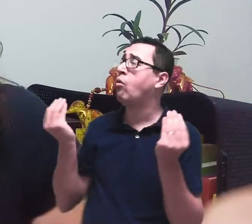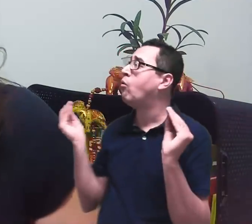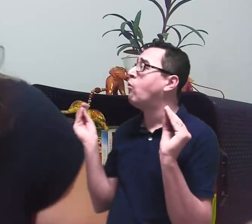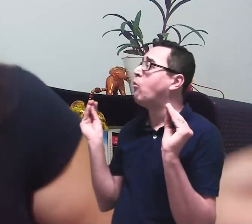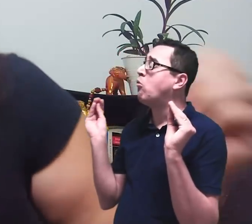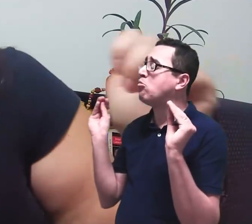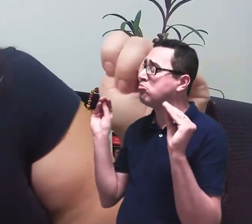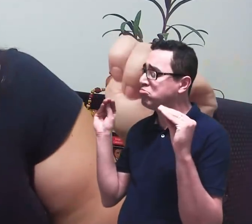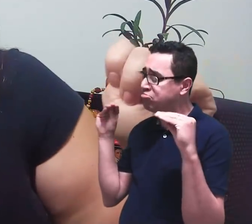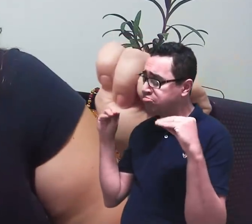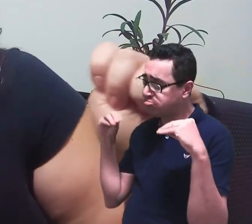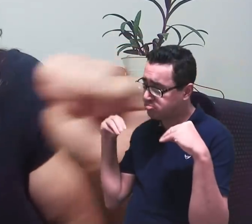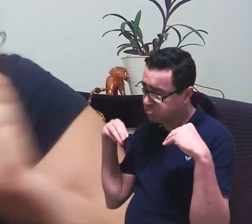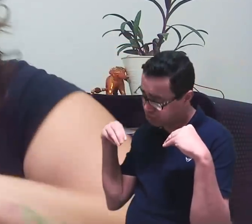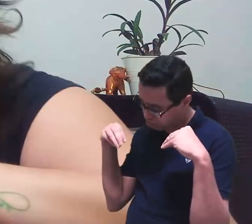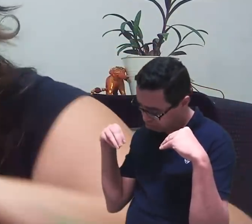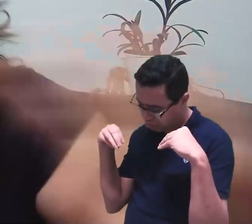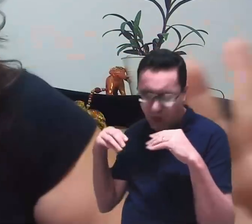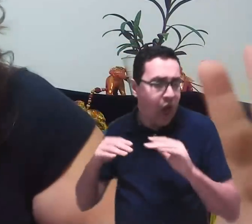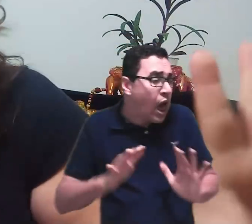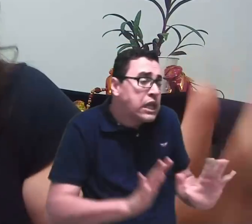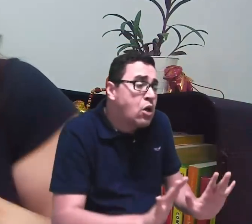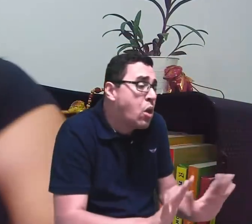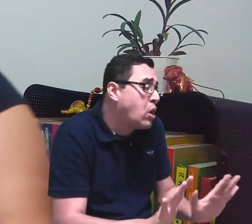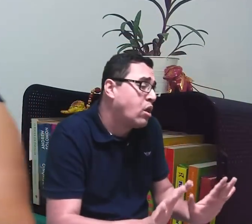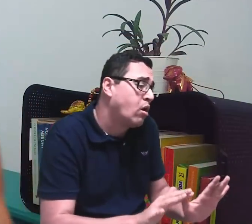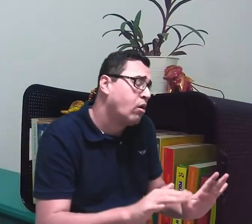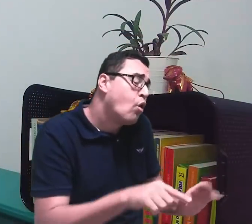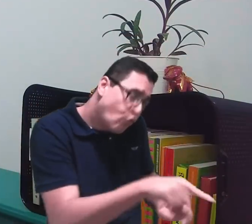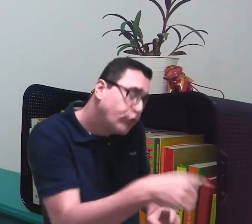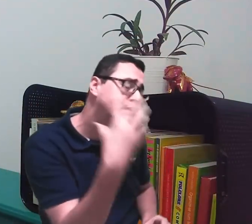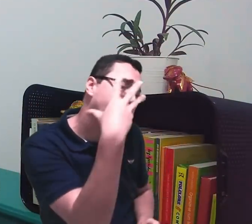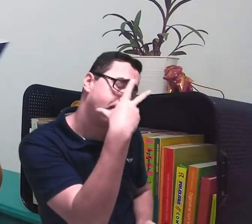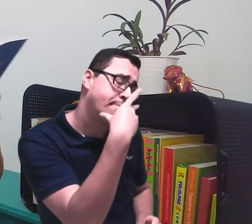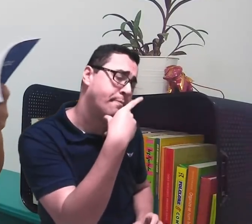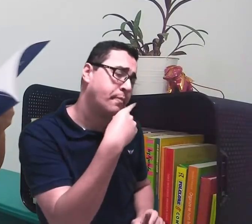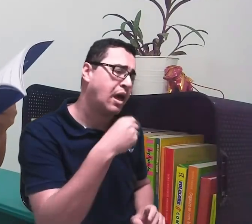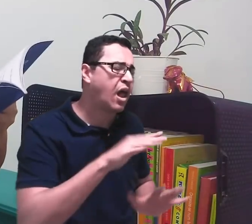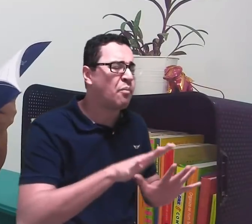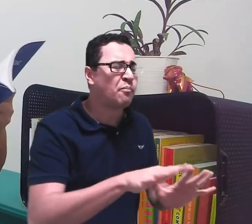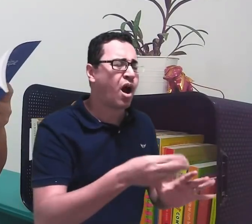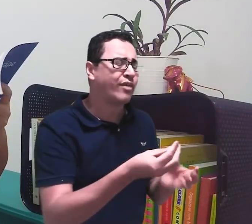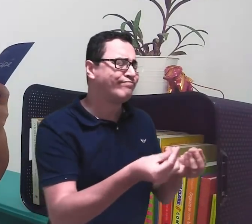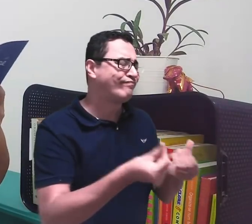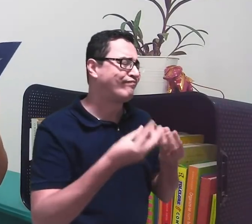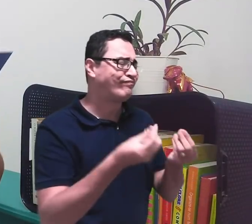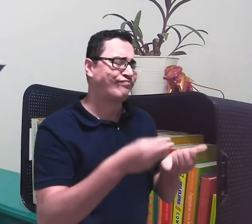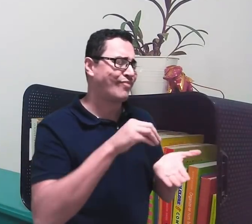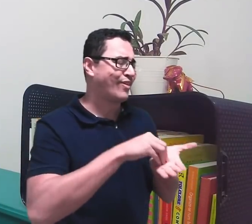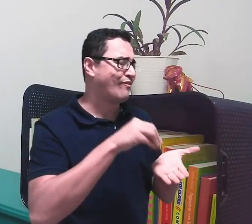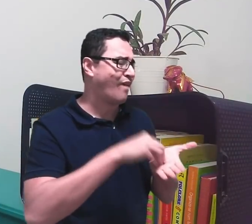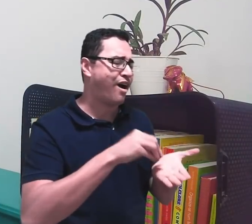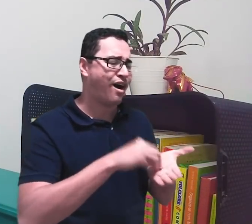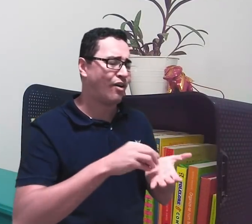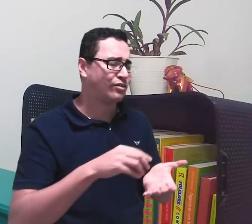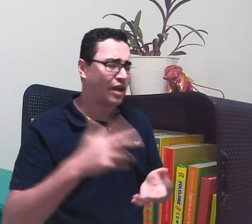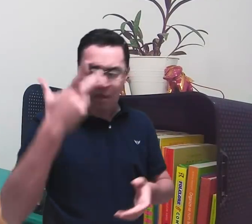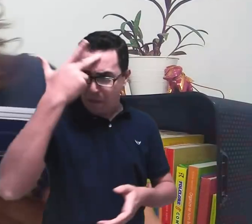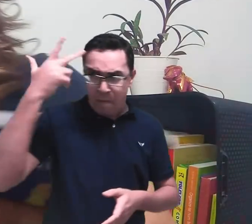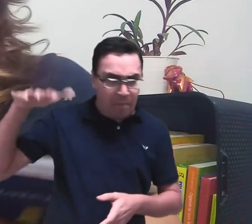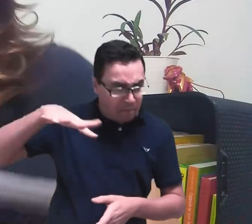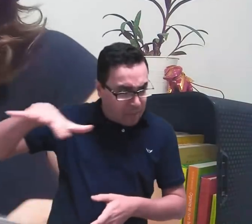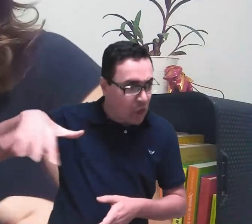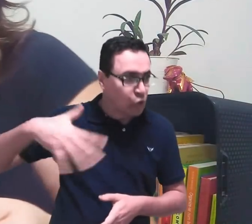são belas, mas são vazias, disse-lhes ele. Ninguém está disposto a morrer por